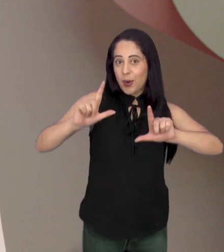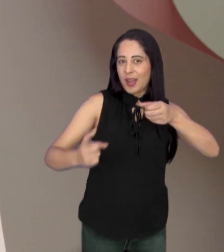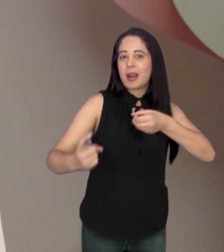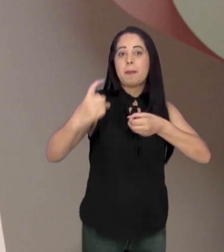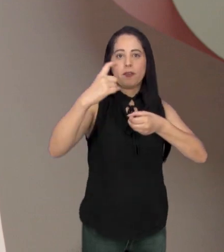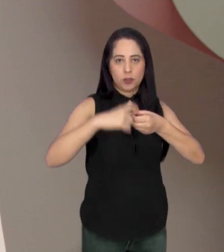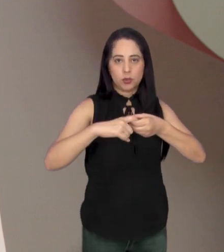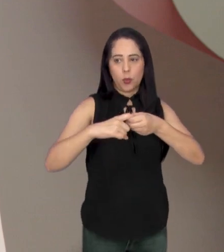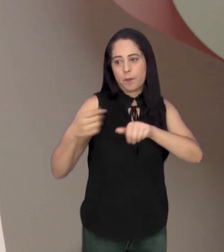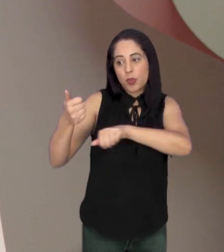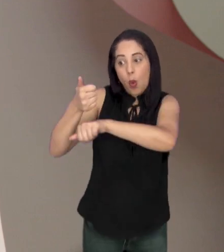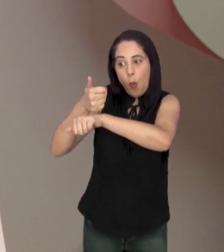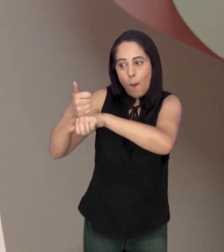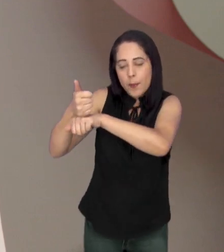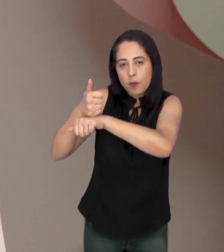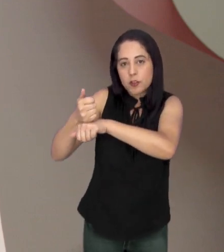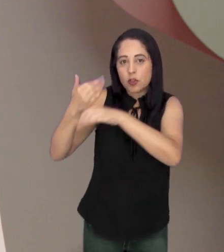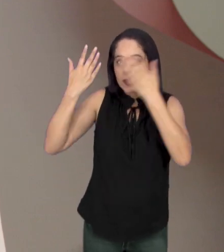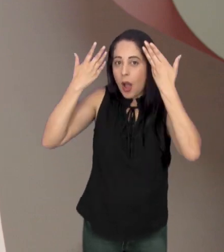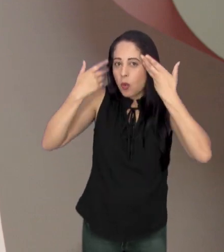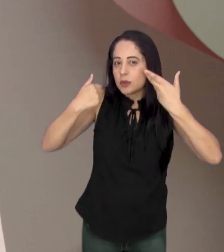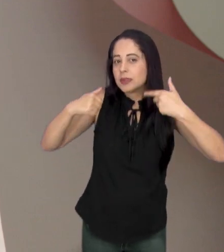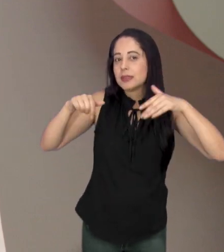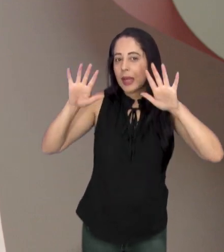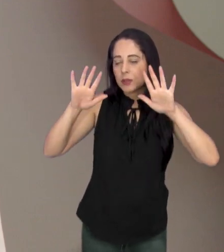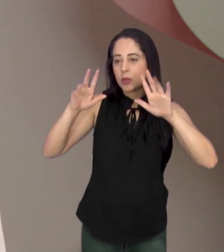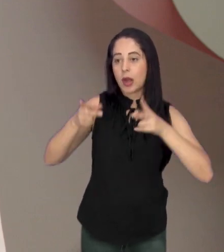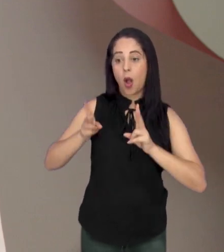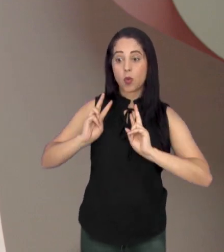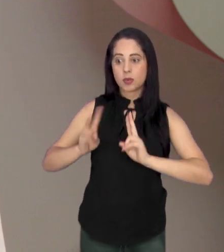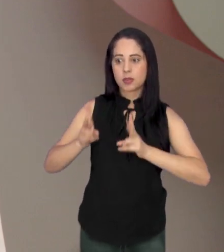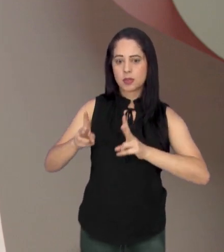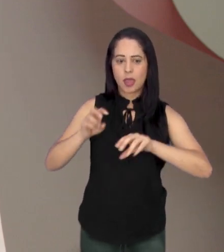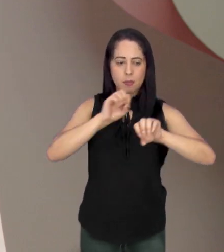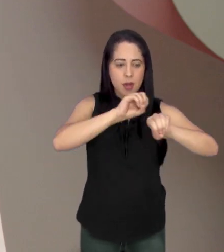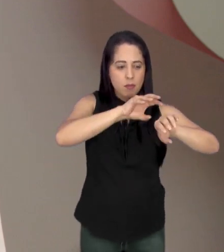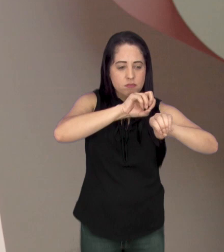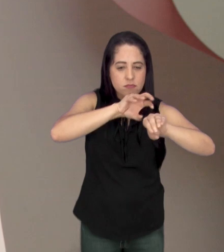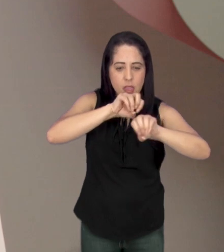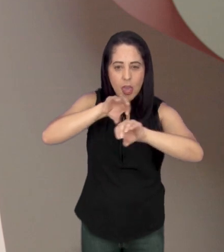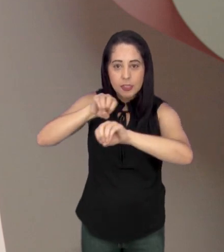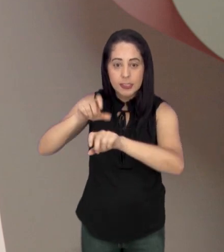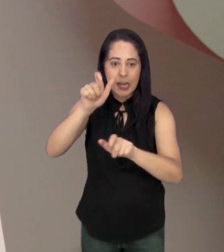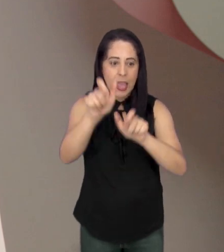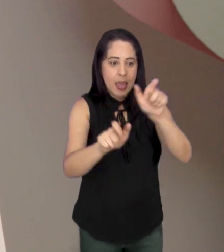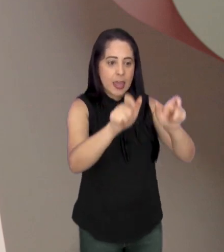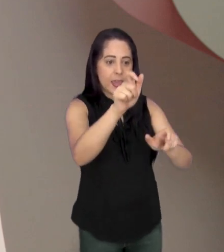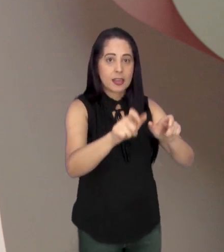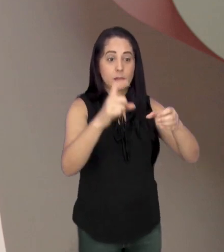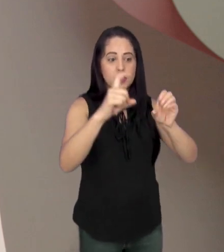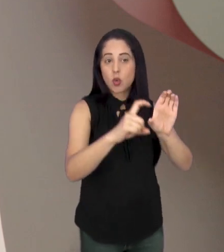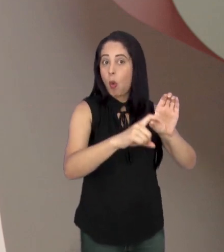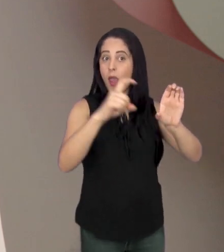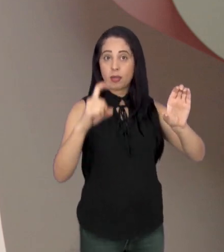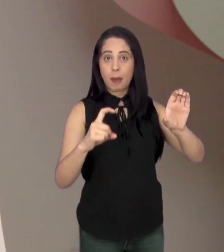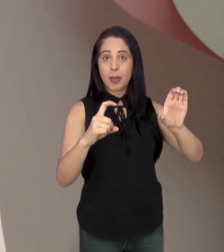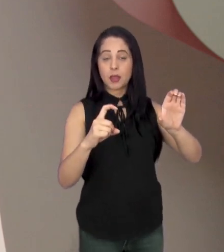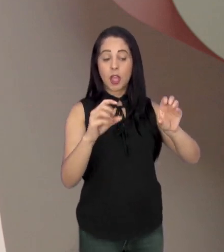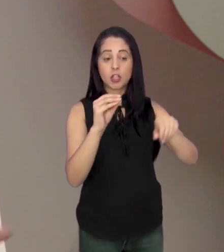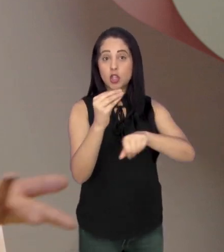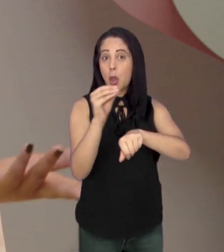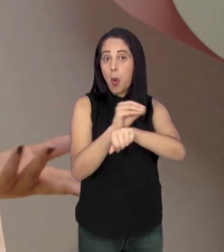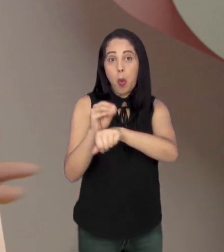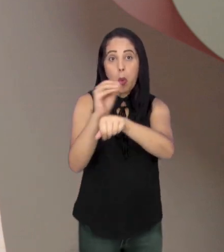Estamos de volta. O naturopata compartilha conhecimentos para que as pessoas tratadas tenham autonomia sobre a própria